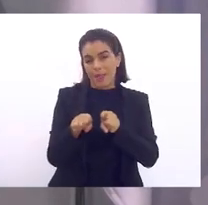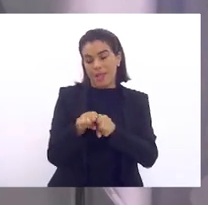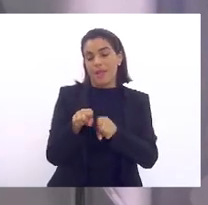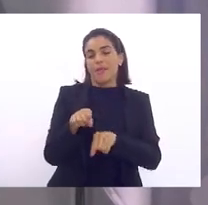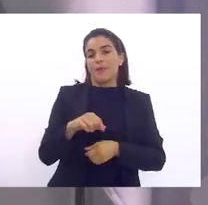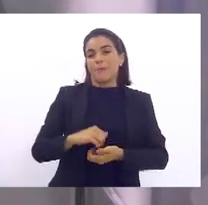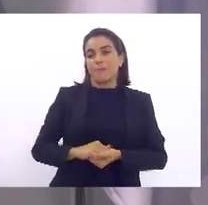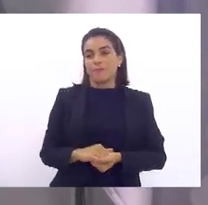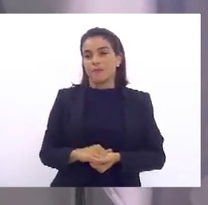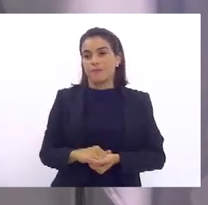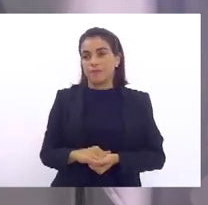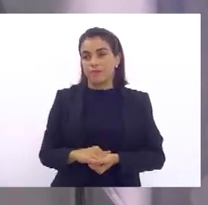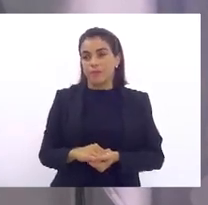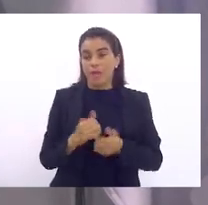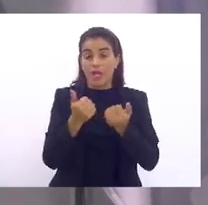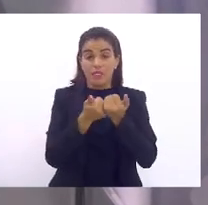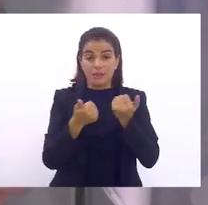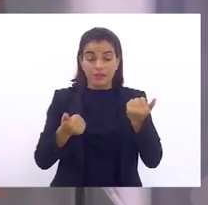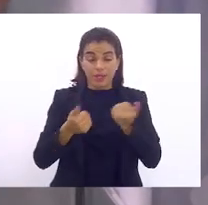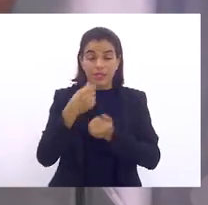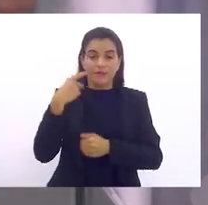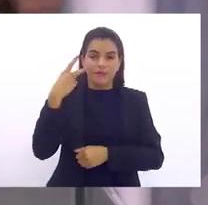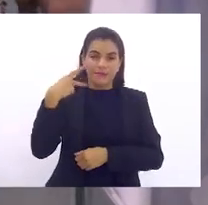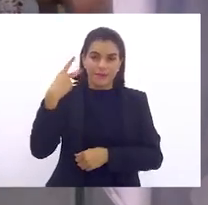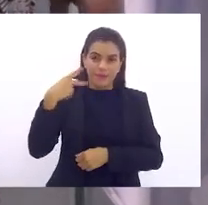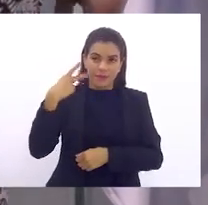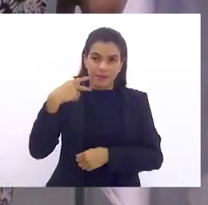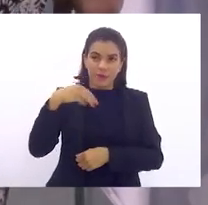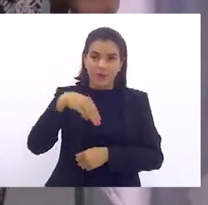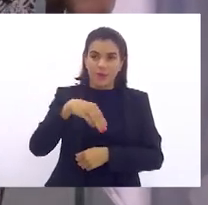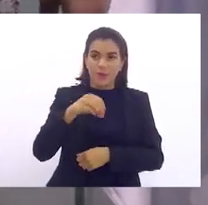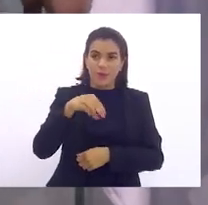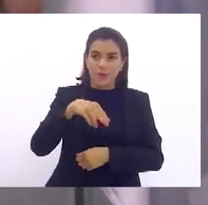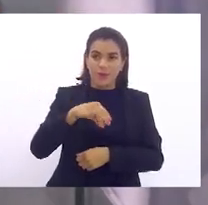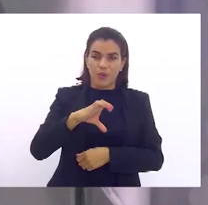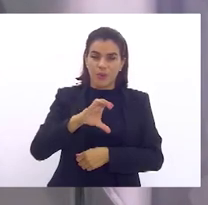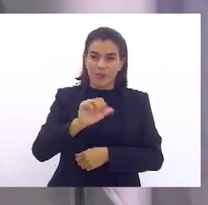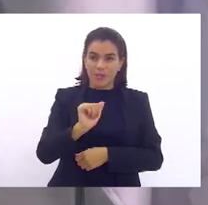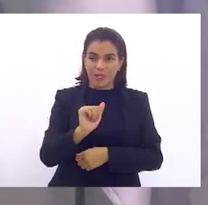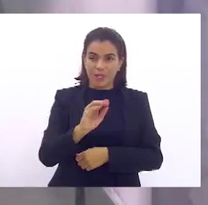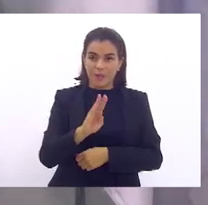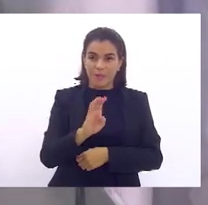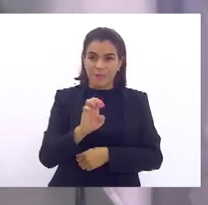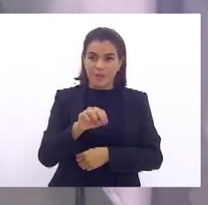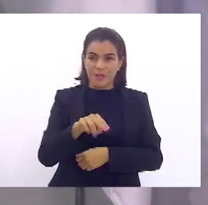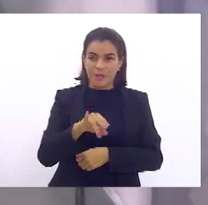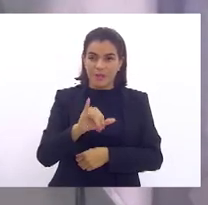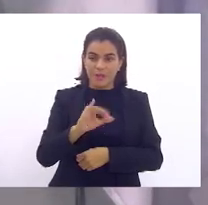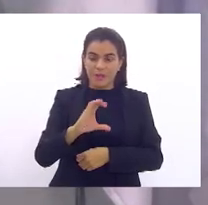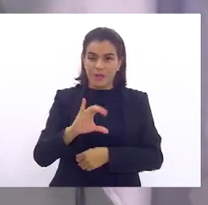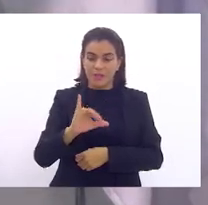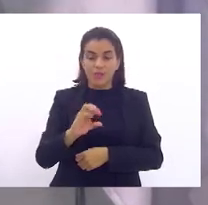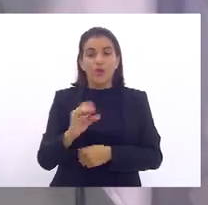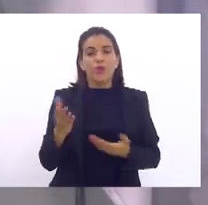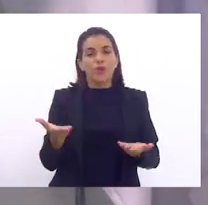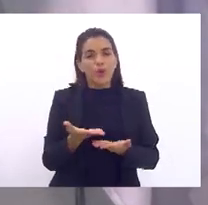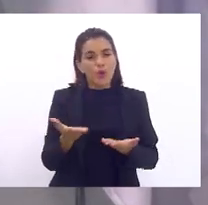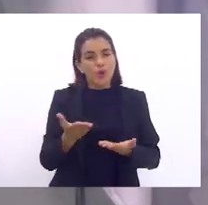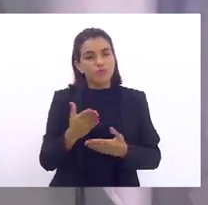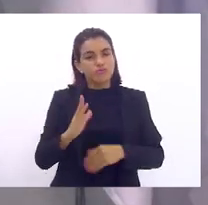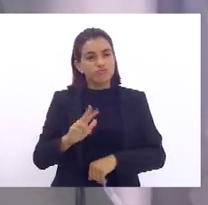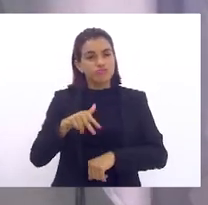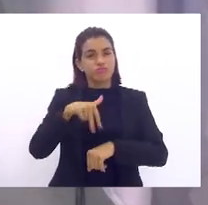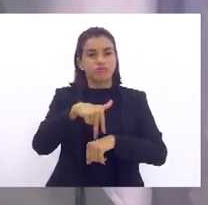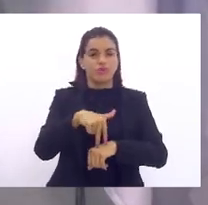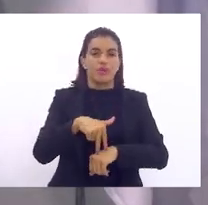assessoria da deput da vereadora mnica Venício que é que Preside hoje na Câmara dos Vereadores